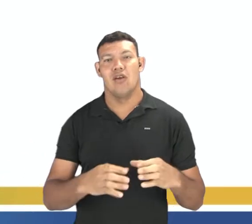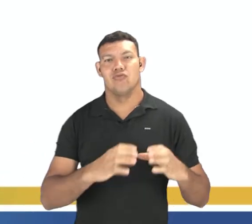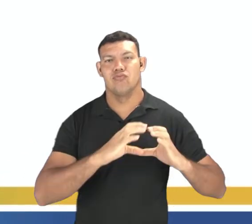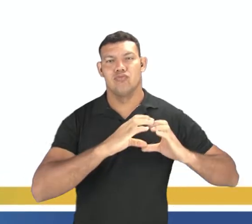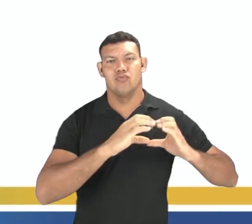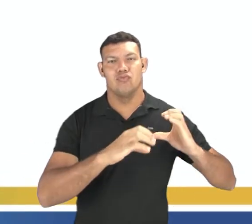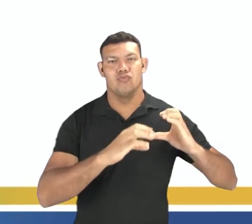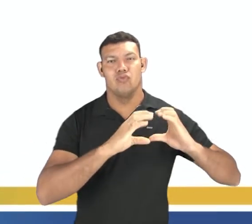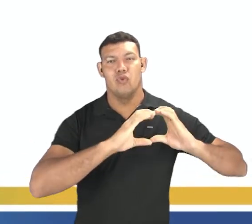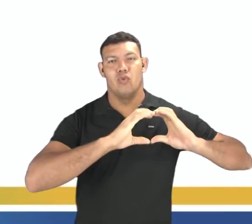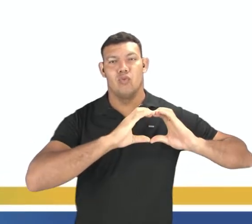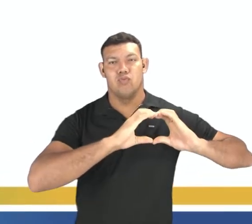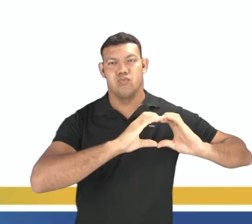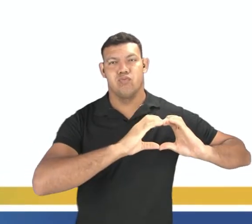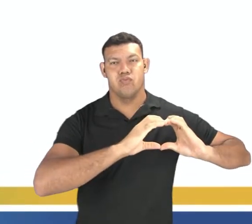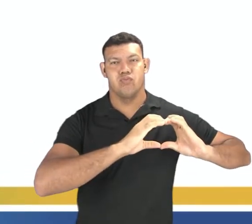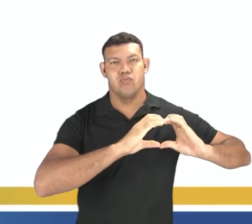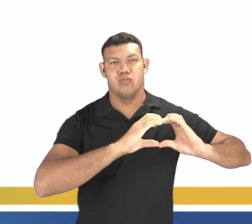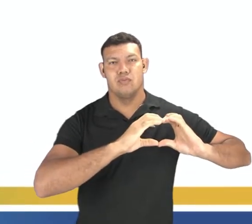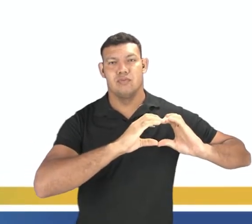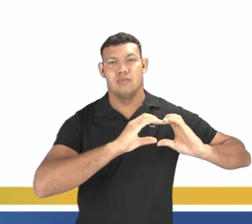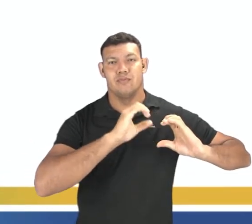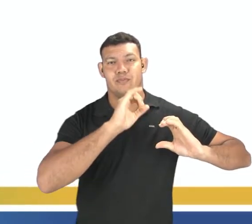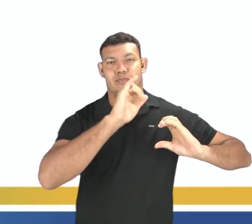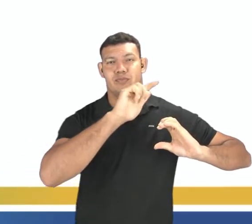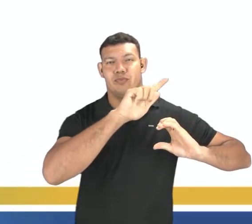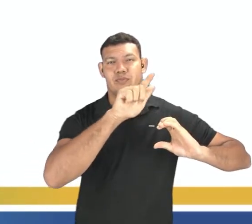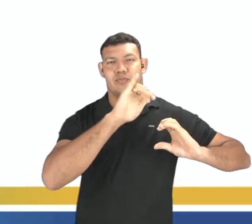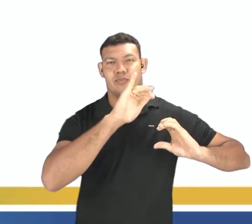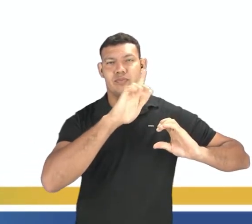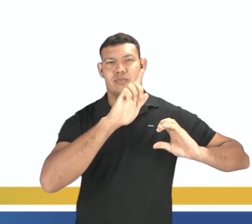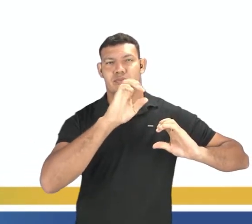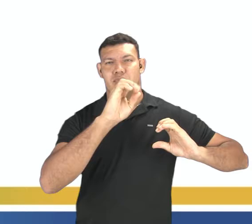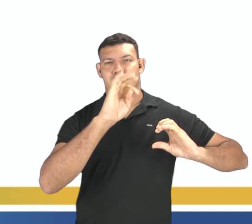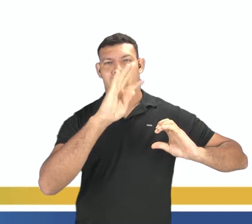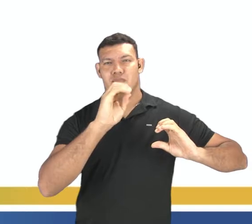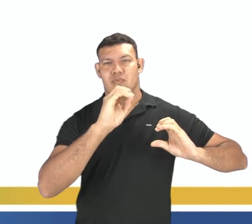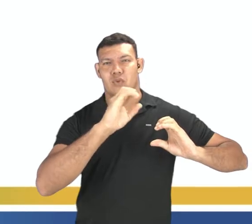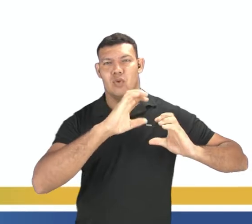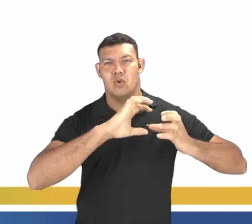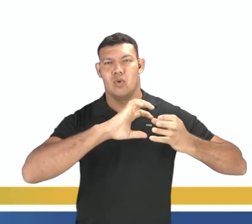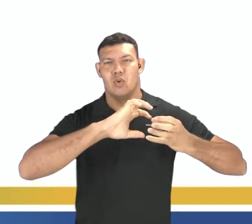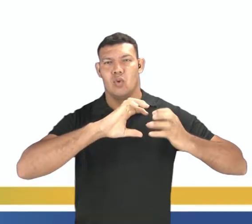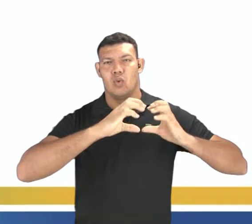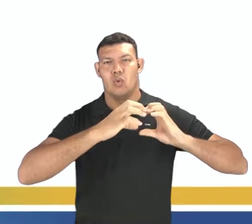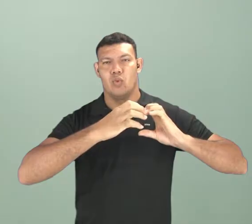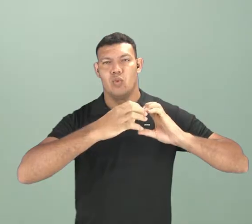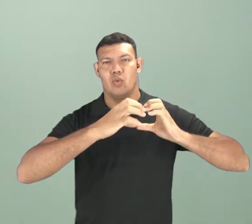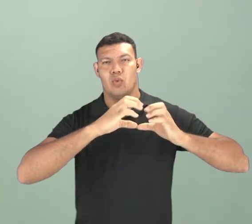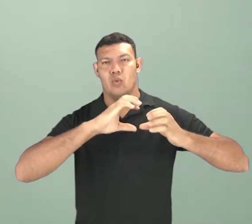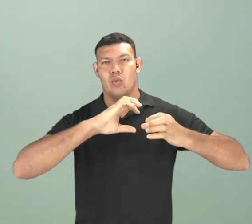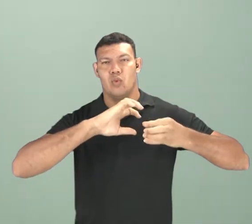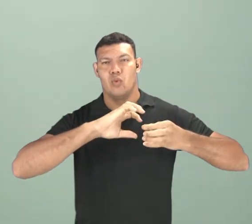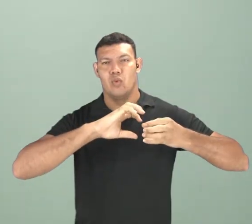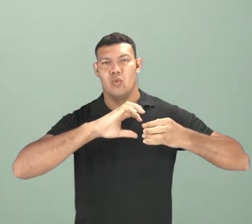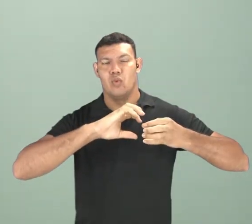se desenvolver, se dividir, se transformando em mórula e assim em blástula.